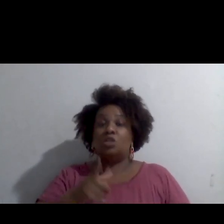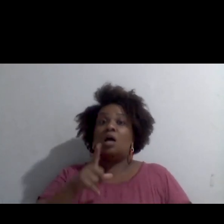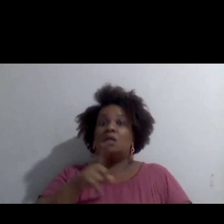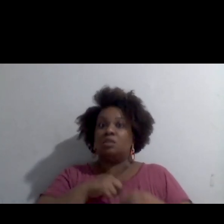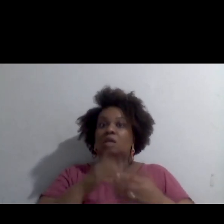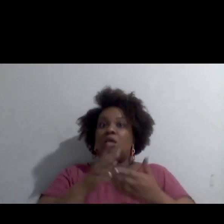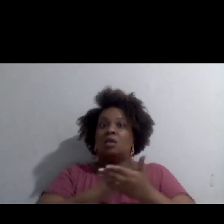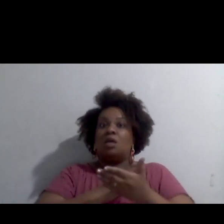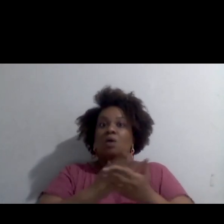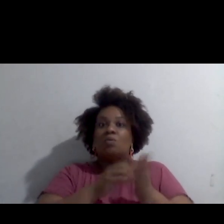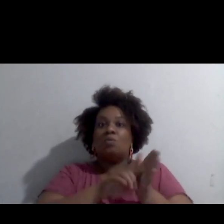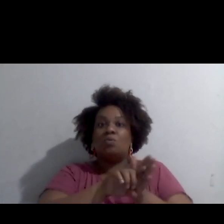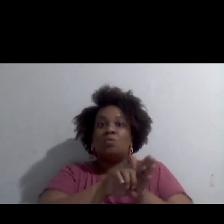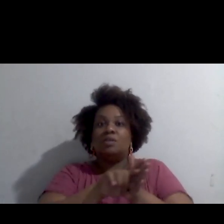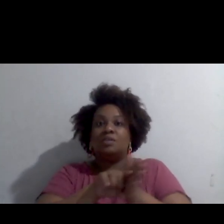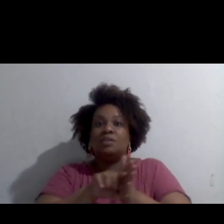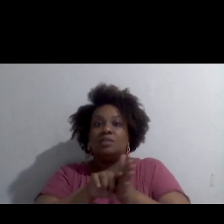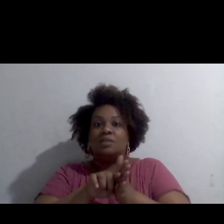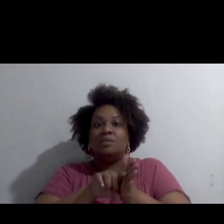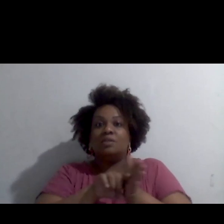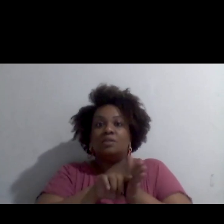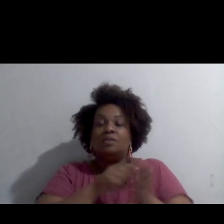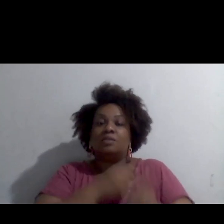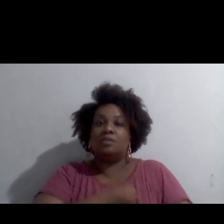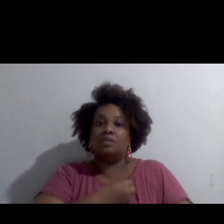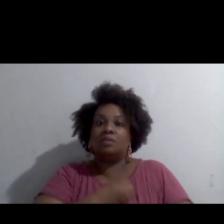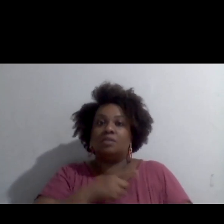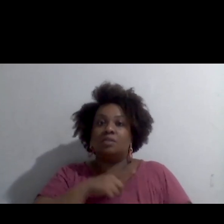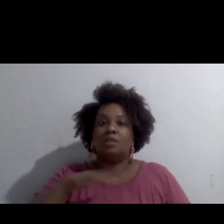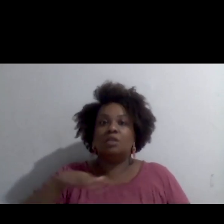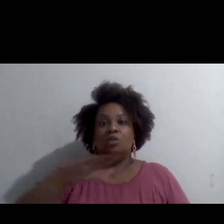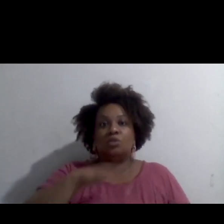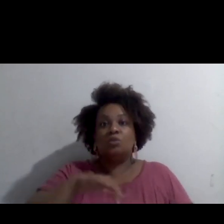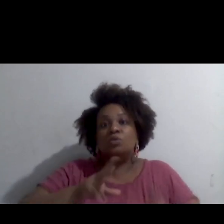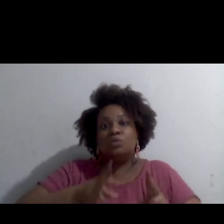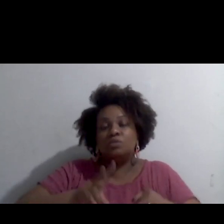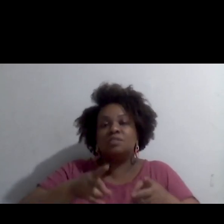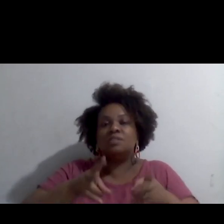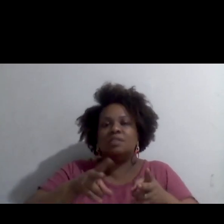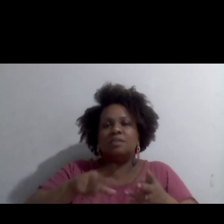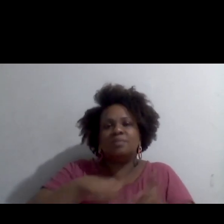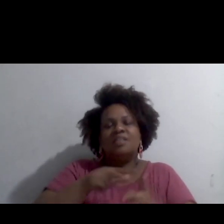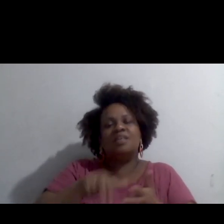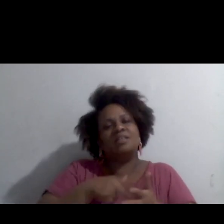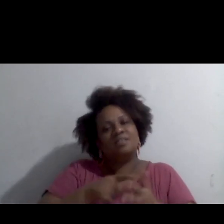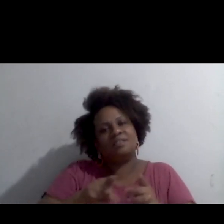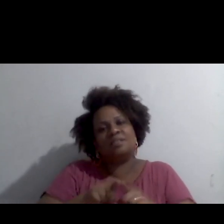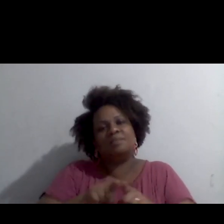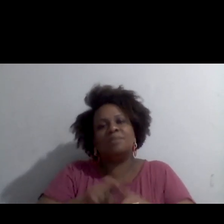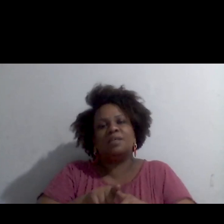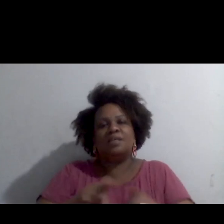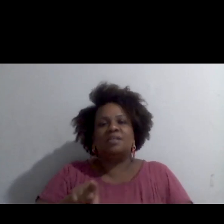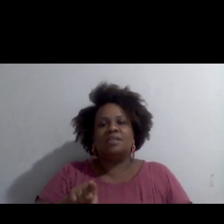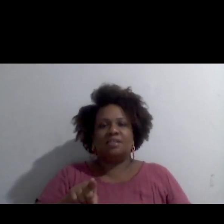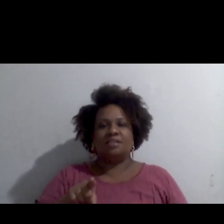indicativos, né, tanto no Rio de Janeiro quanto no Ceará, o Conselho de Dança também de Minas